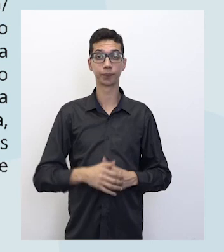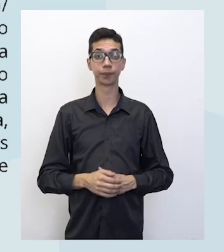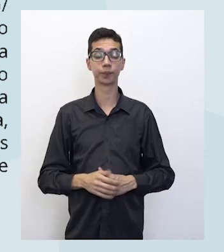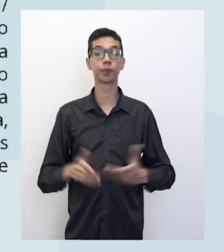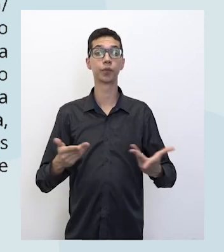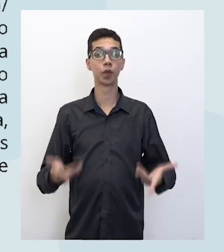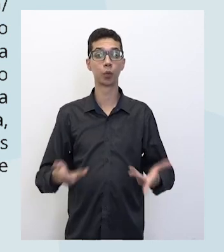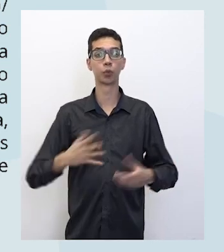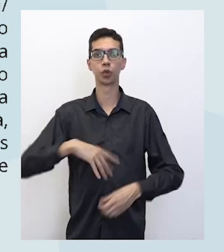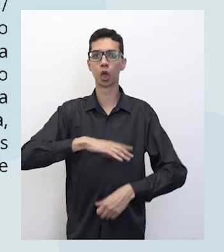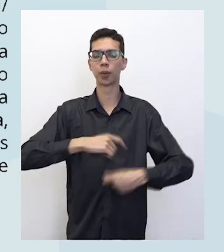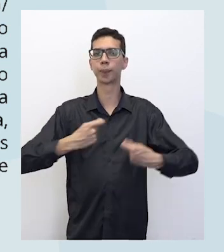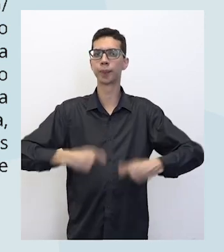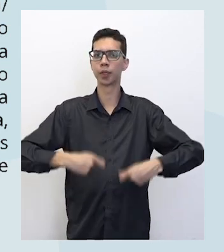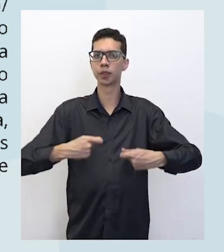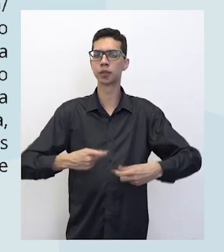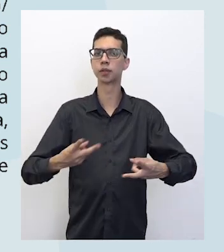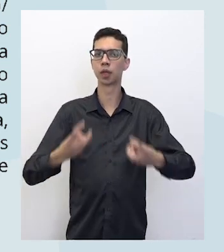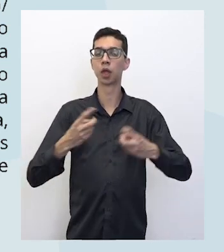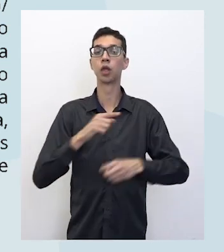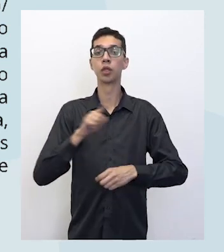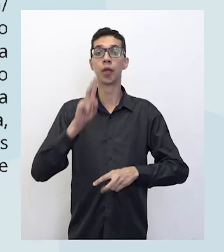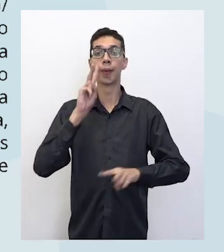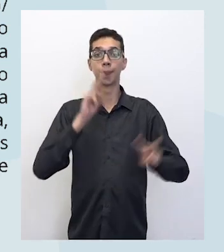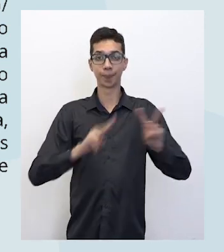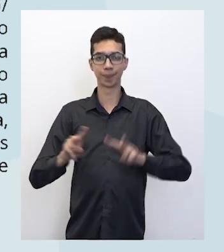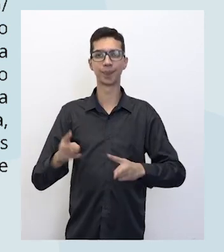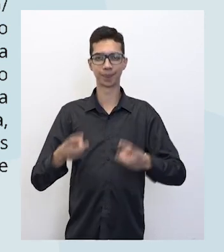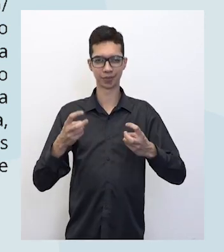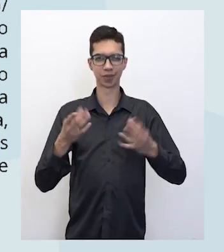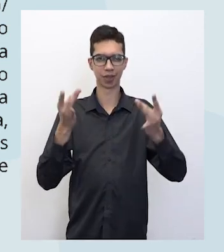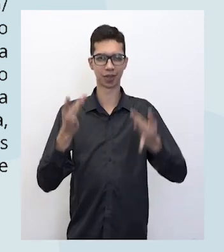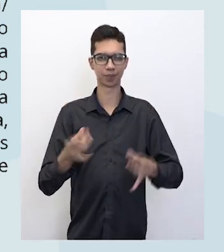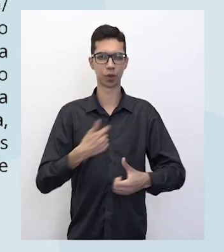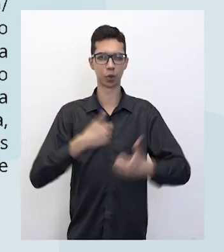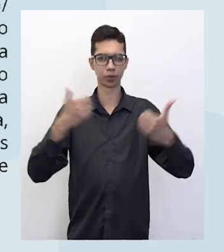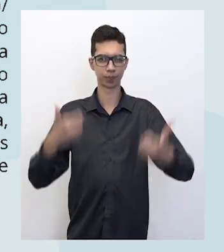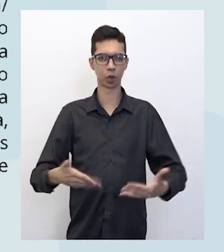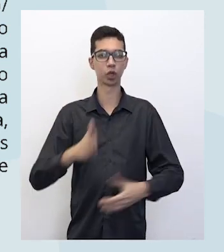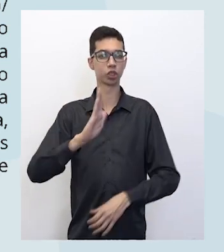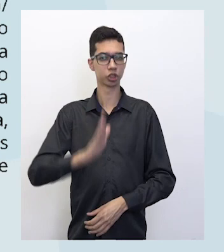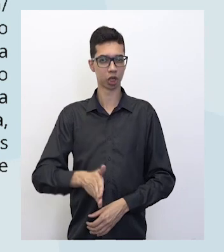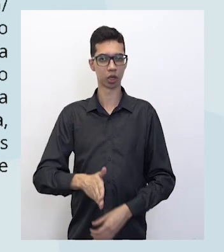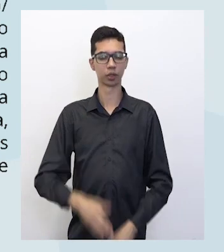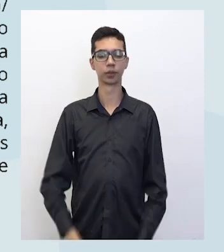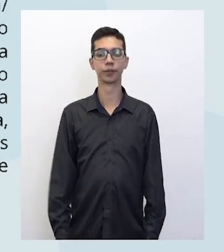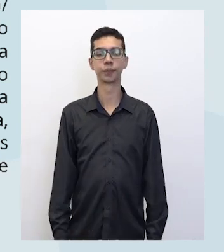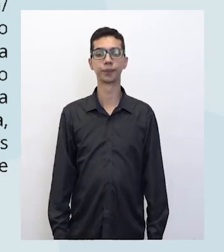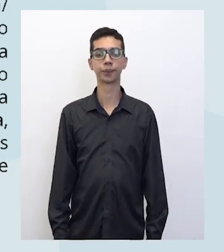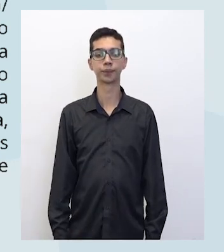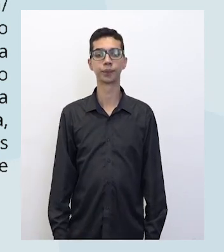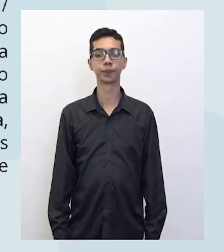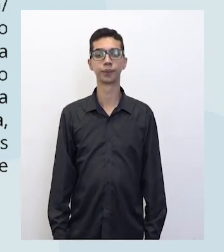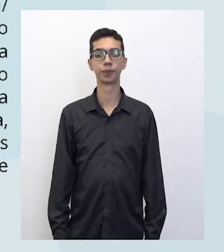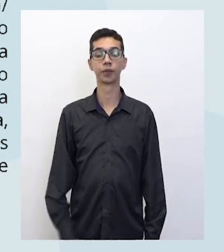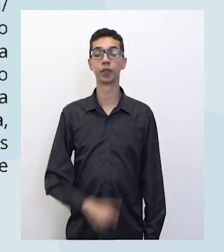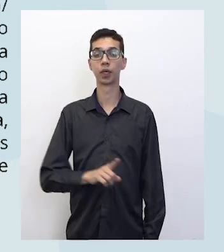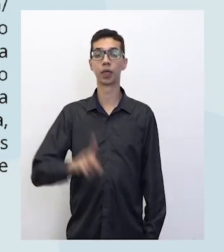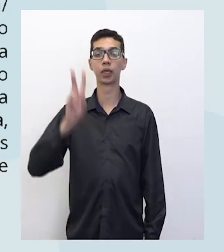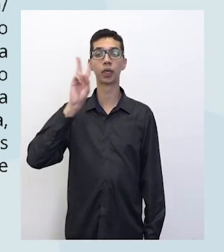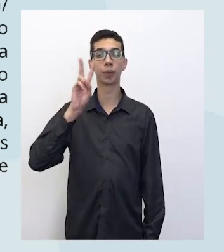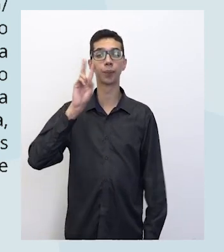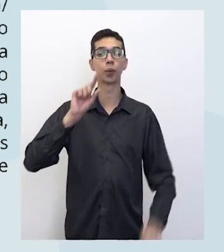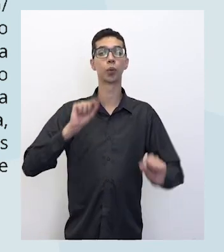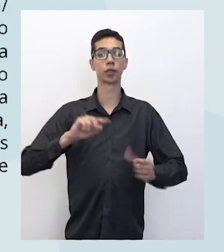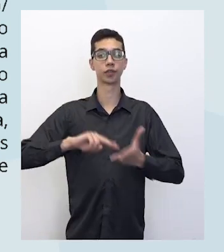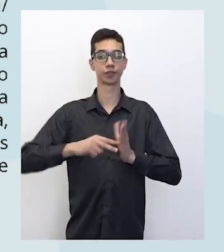ao ponto da gente... Observem essa questão da catarse, como eu já expliquei outra vez, né? Vamos relembrar rapidinho o que seria isso.